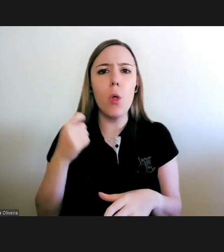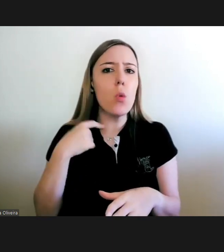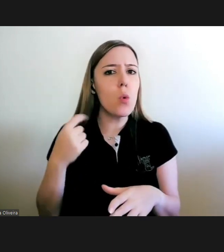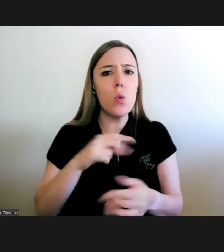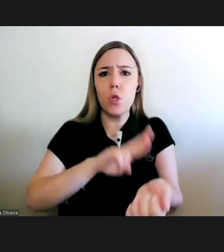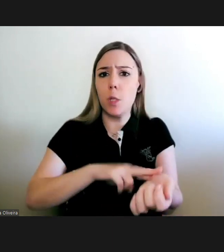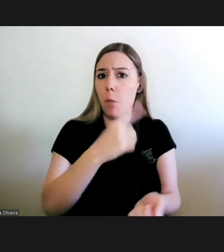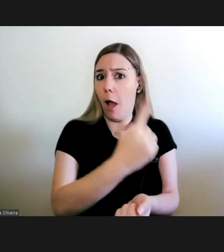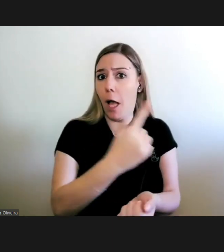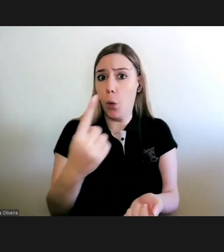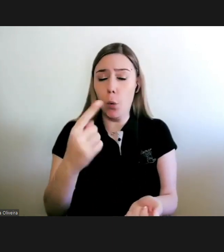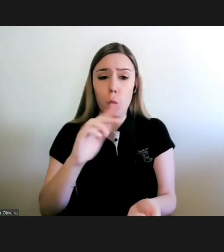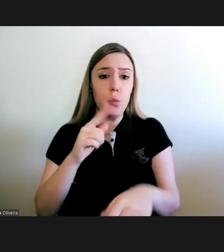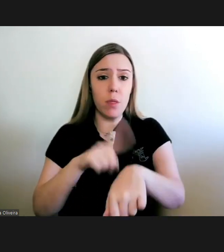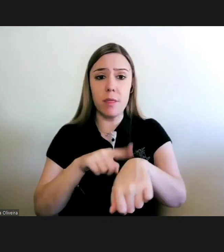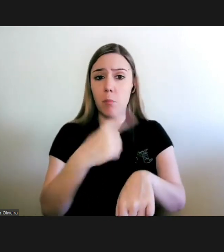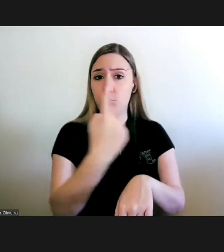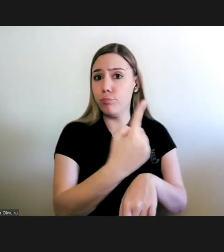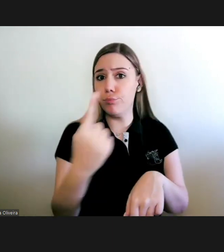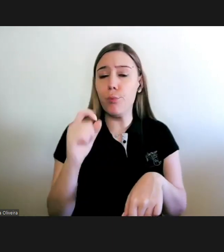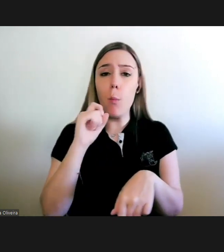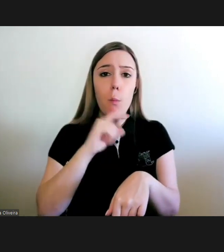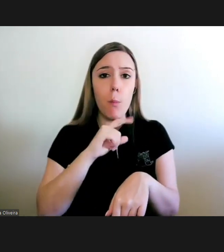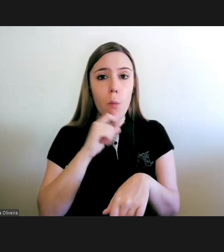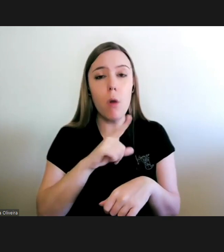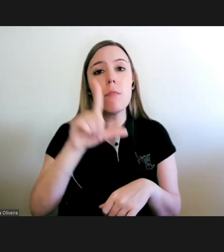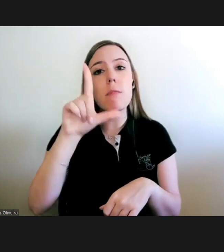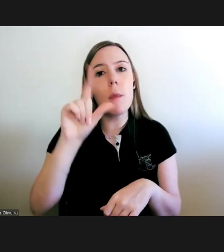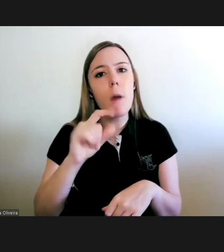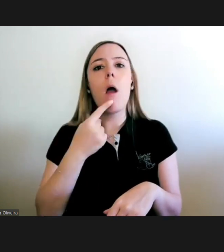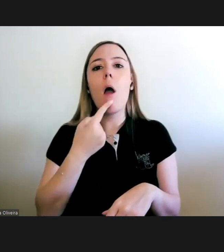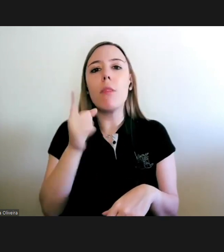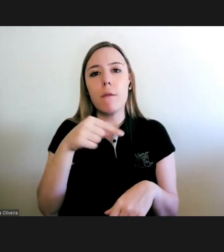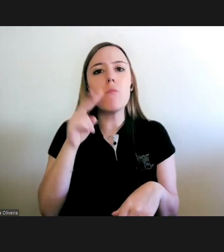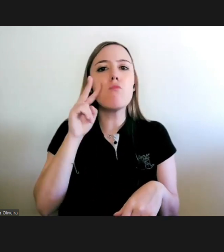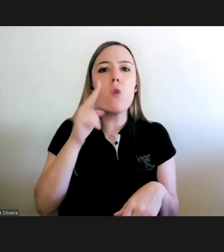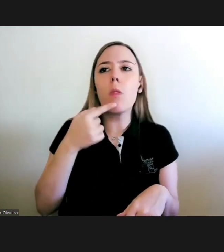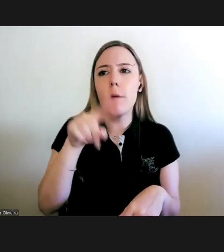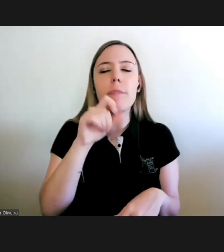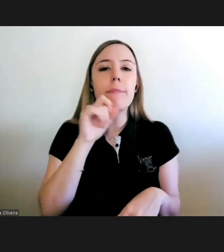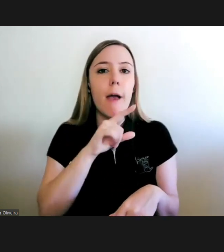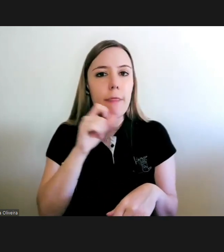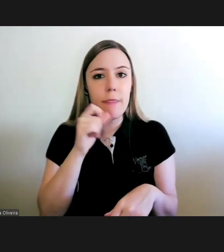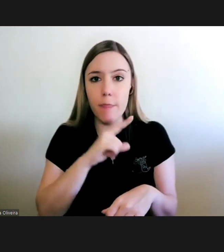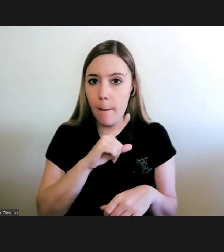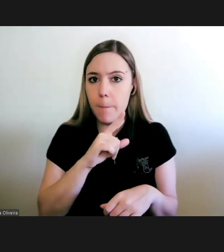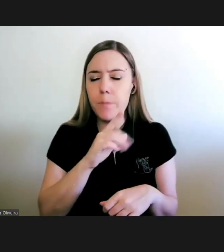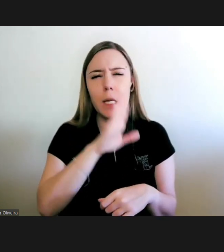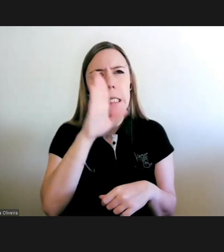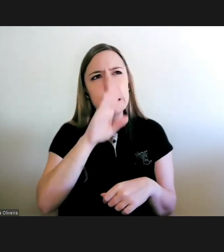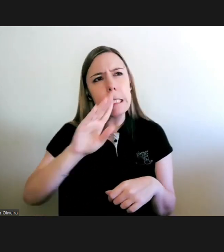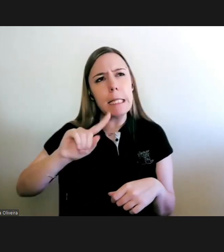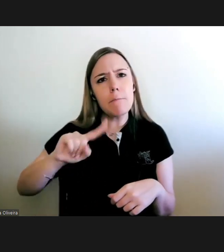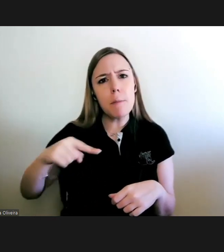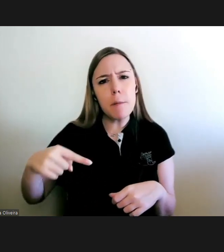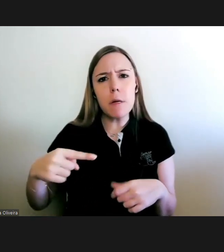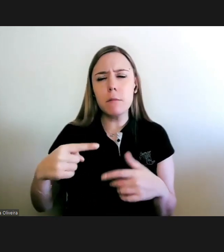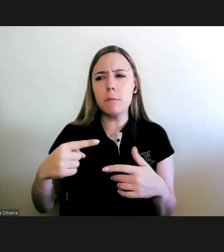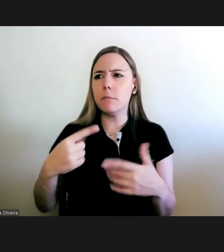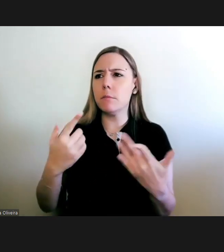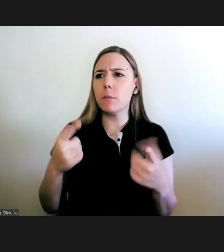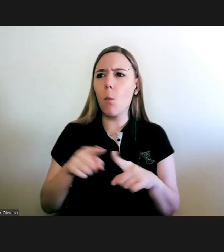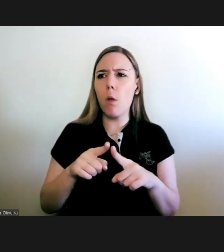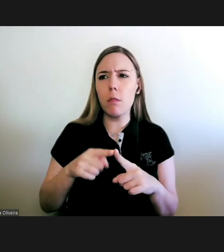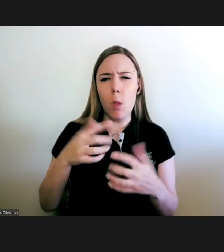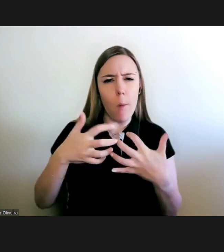uma e de cada um, pode ser revisitado a qualquer momento, quando somos confrontados no nosso dia-a-dia com dúvidas, e